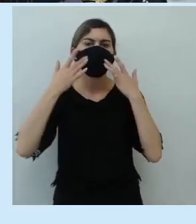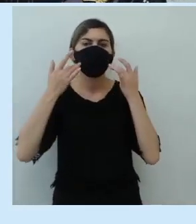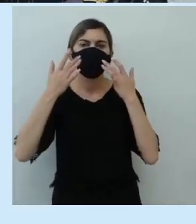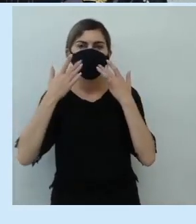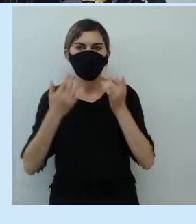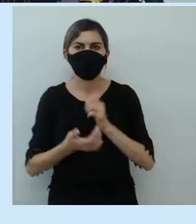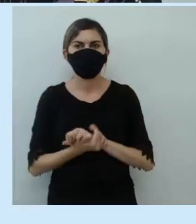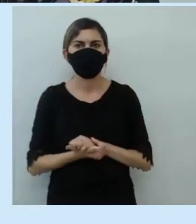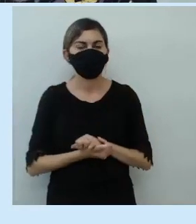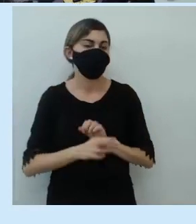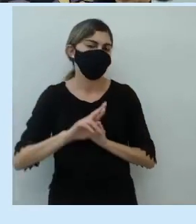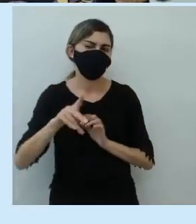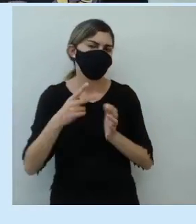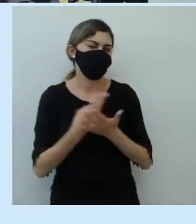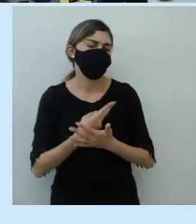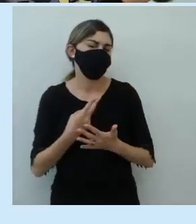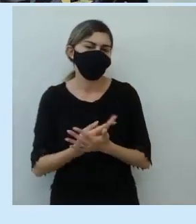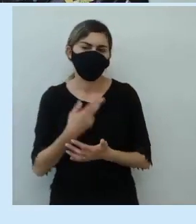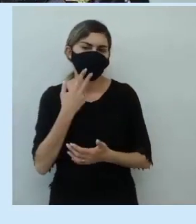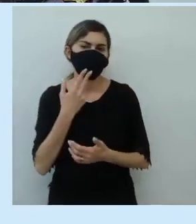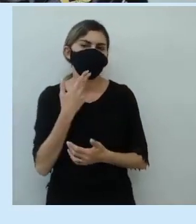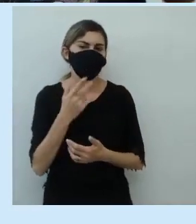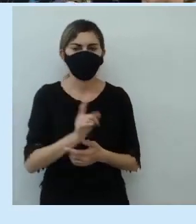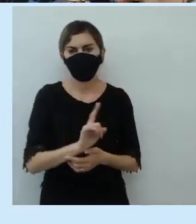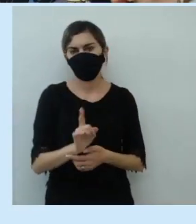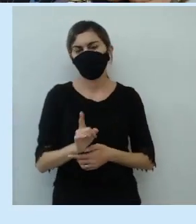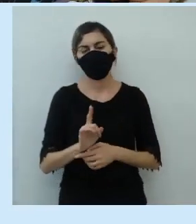tá bom? Não é errado você dizer que